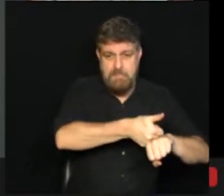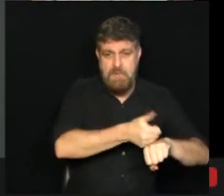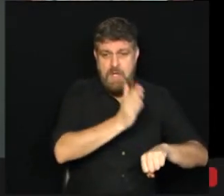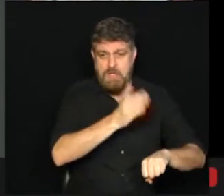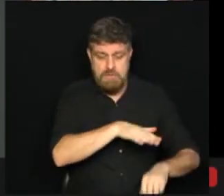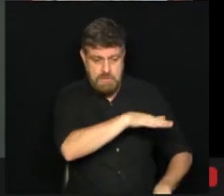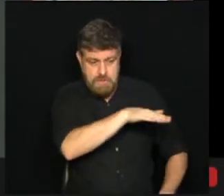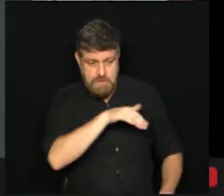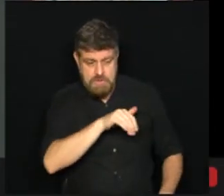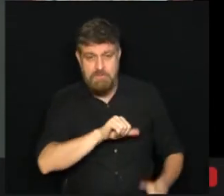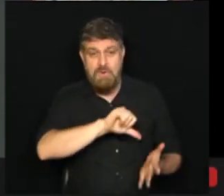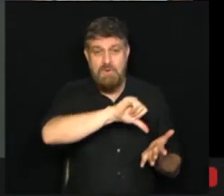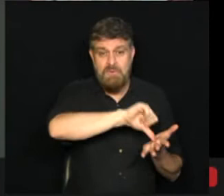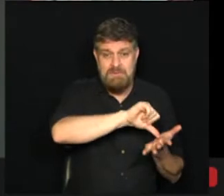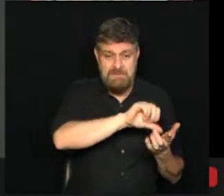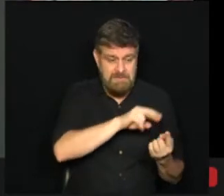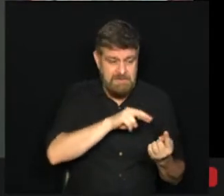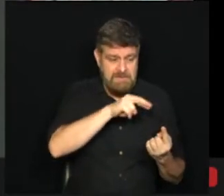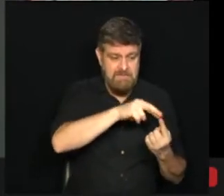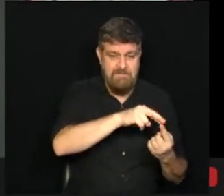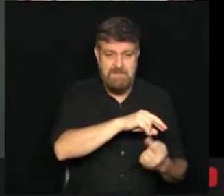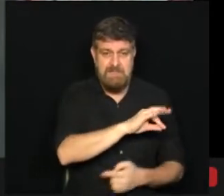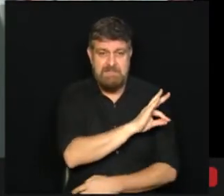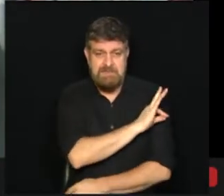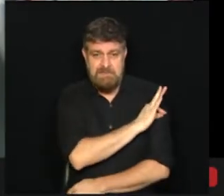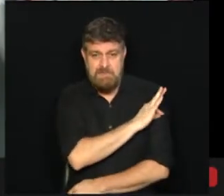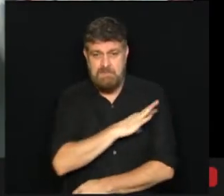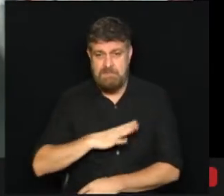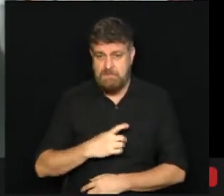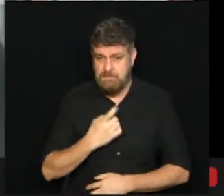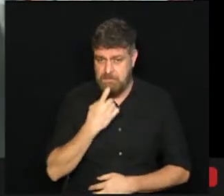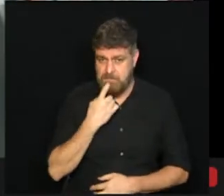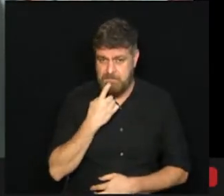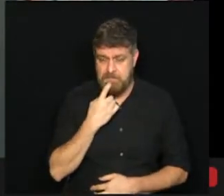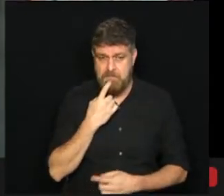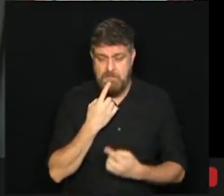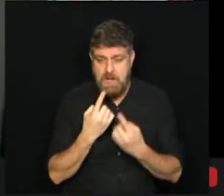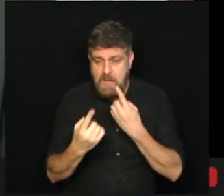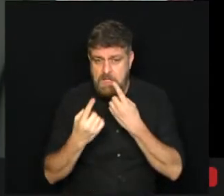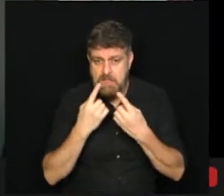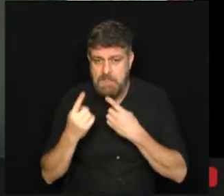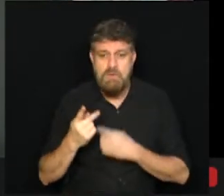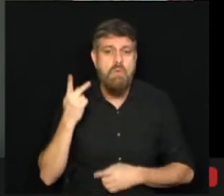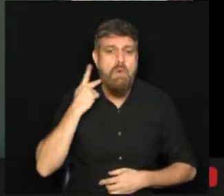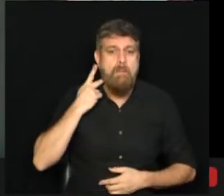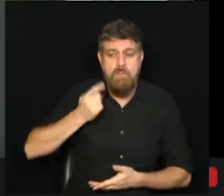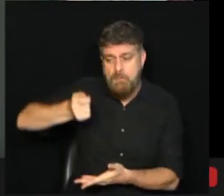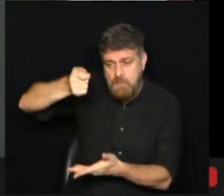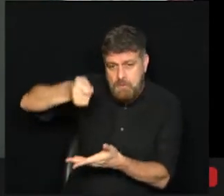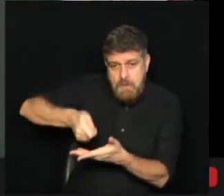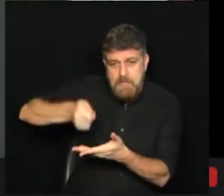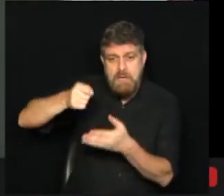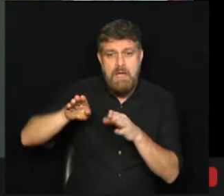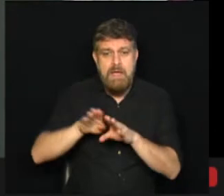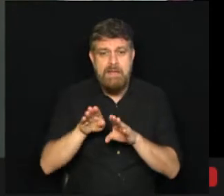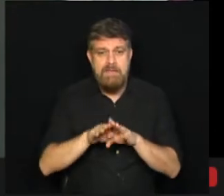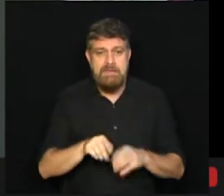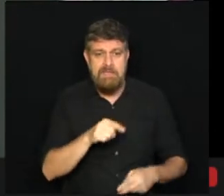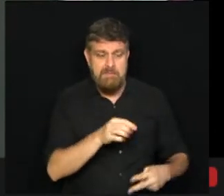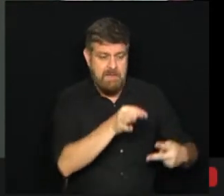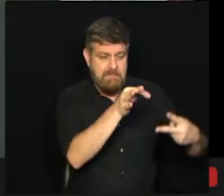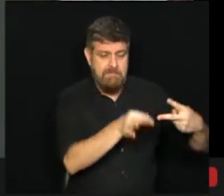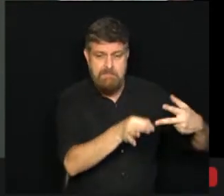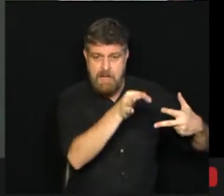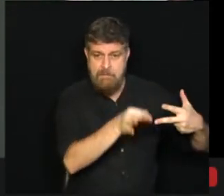com o Centro de Referência da Prefeitura de Campinas, o diálogo com a promotoria e mesmo o encaminhamento para a Secretaria da Justiça do